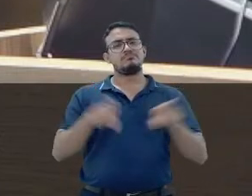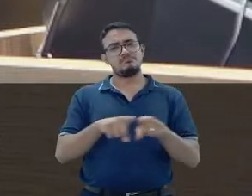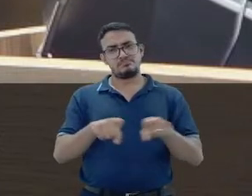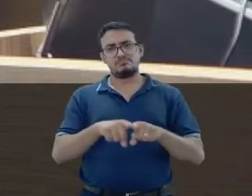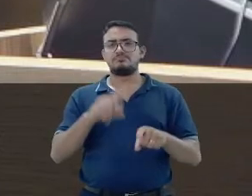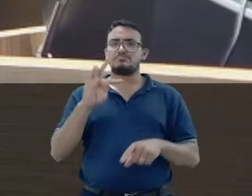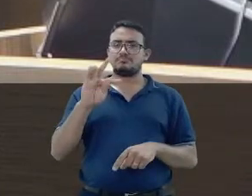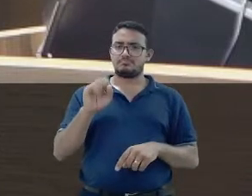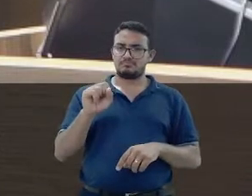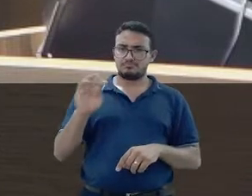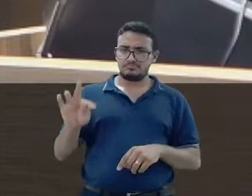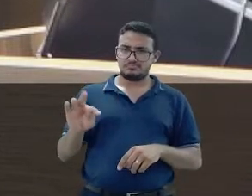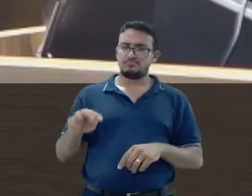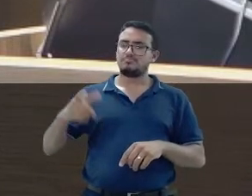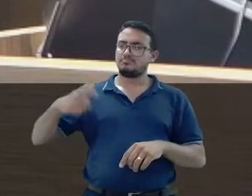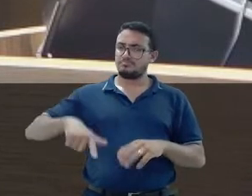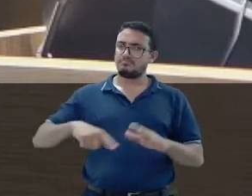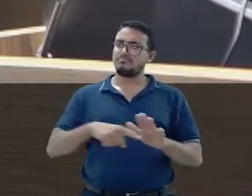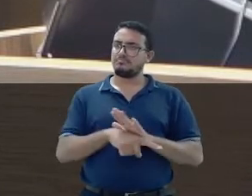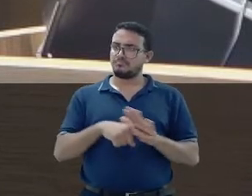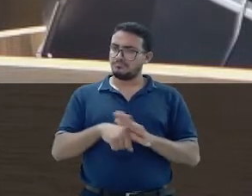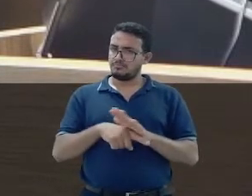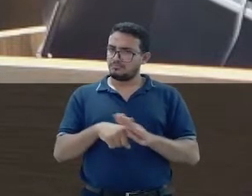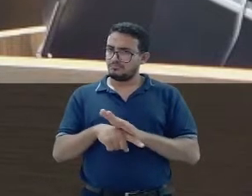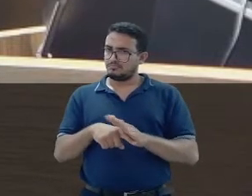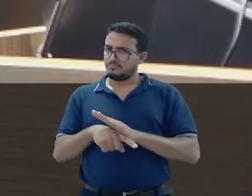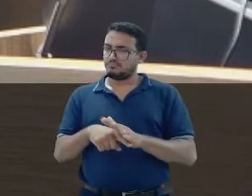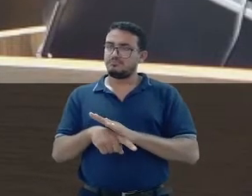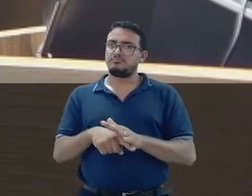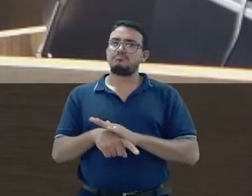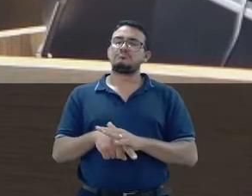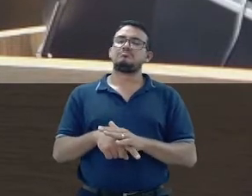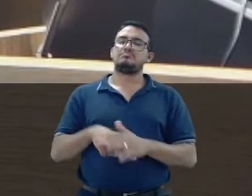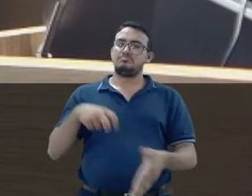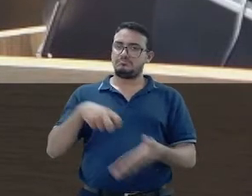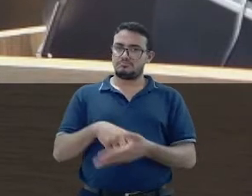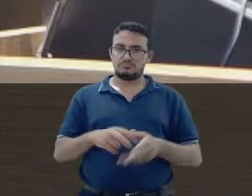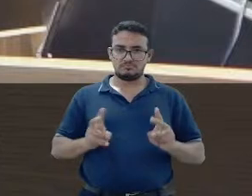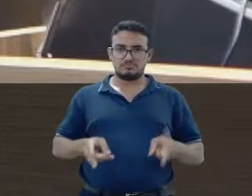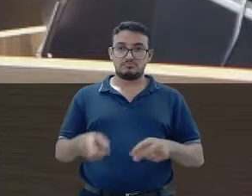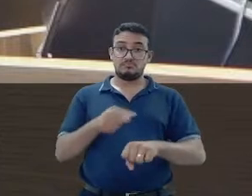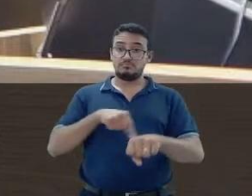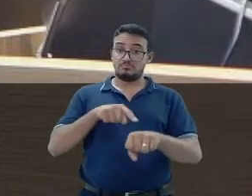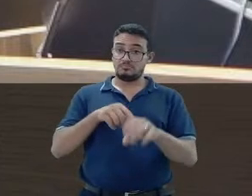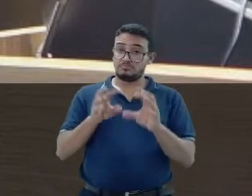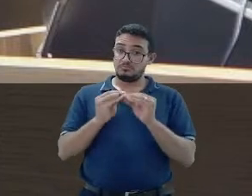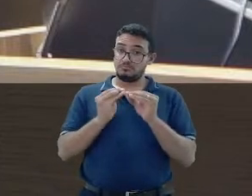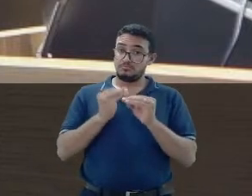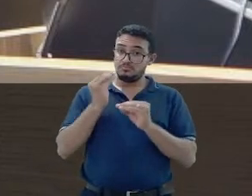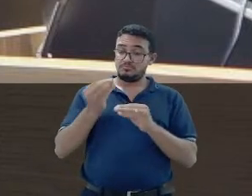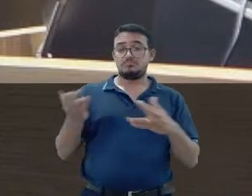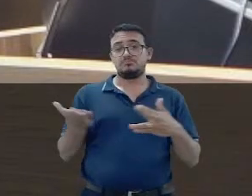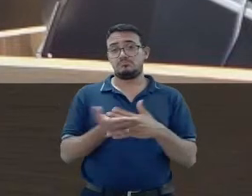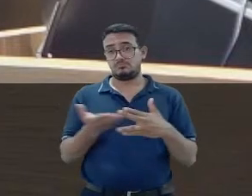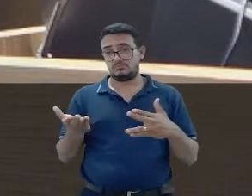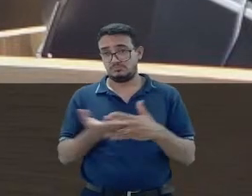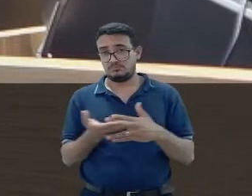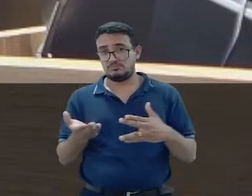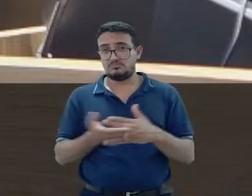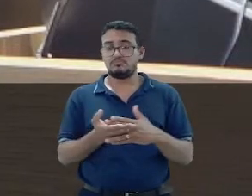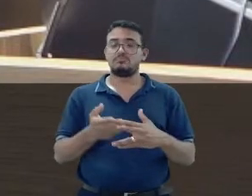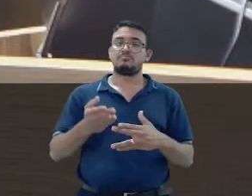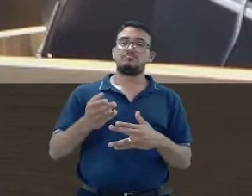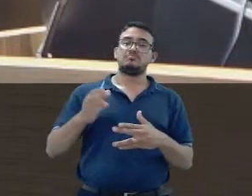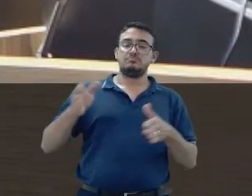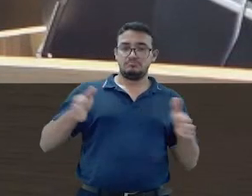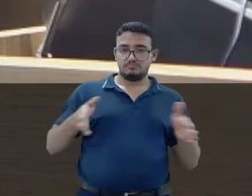Faço ainda algumas avaliações para manter a sentença. E quanto às horas extras, intervalo intra-jornada, aqui